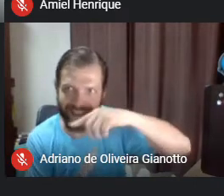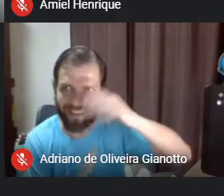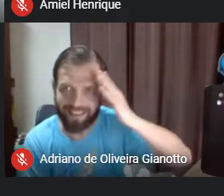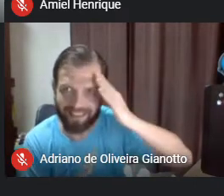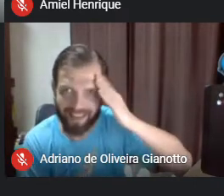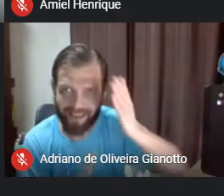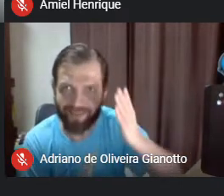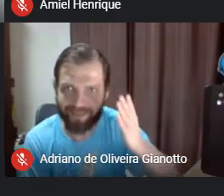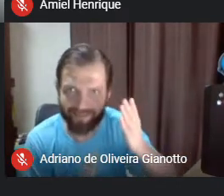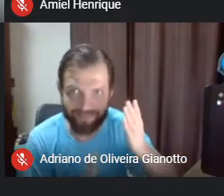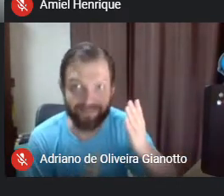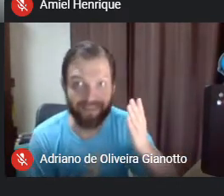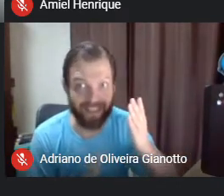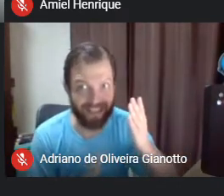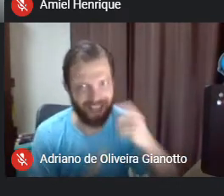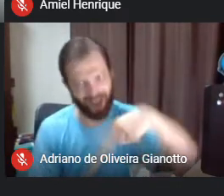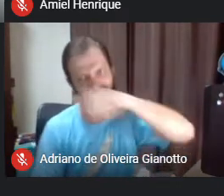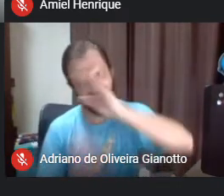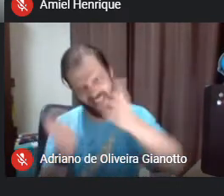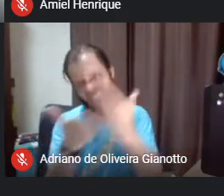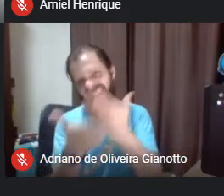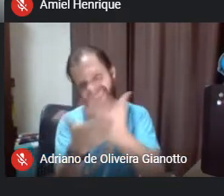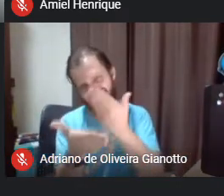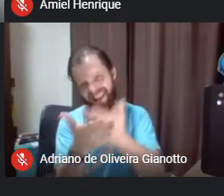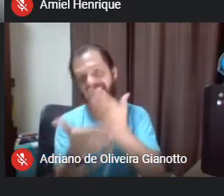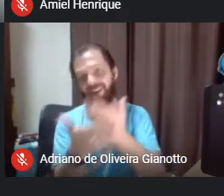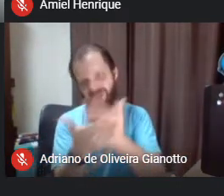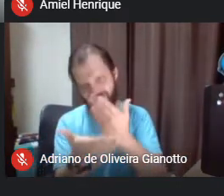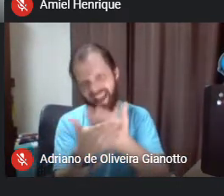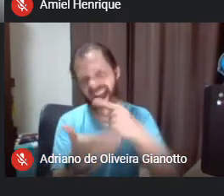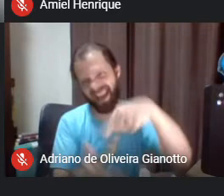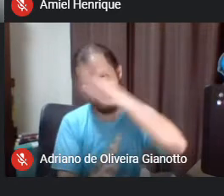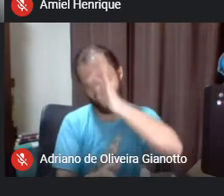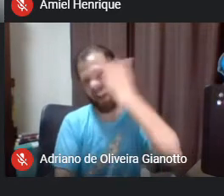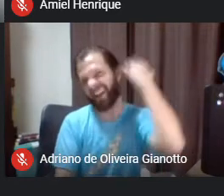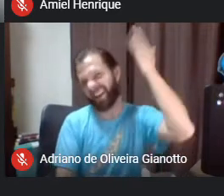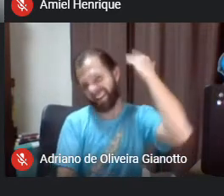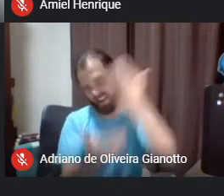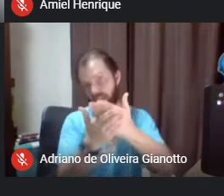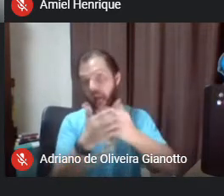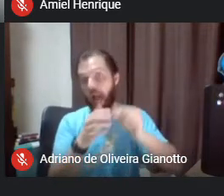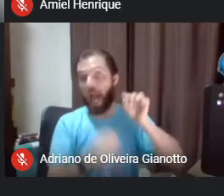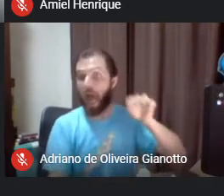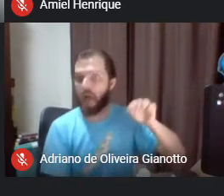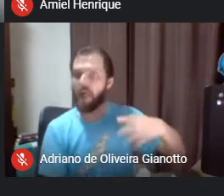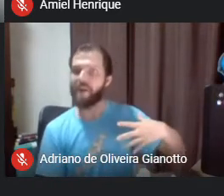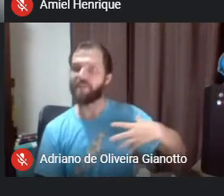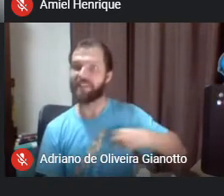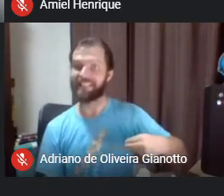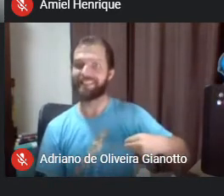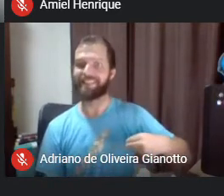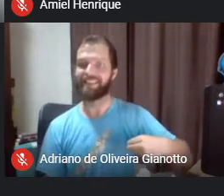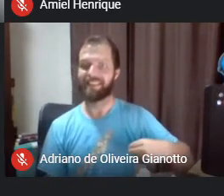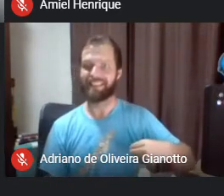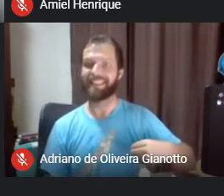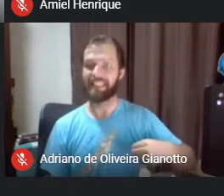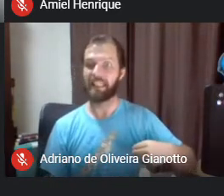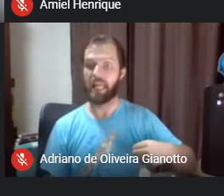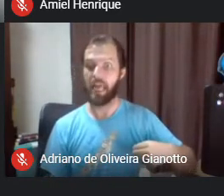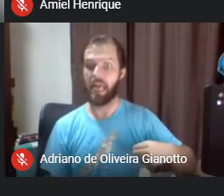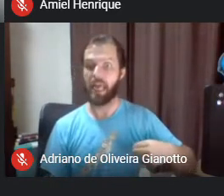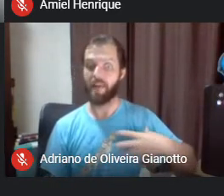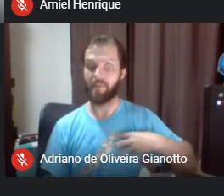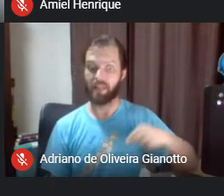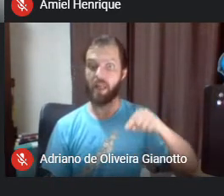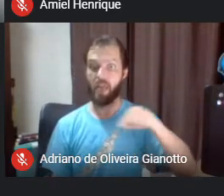princesa Isabel, vocês sabem, né? Conhecem. Claro, vocês conhecem, já estudaram sobre isso lá atrás, enfim. E